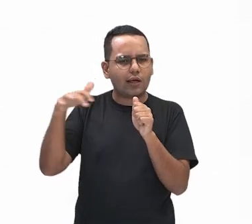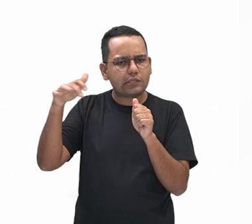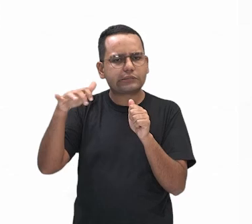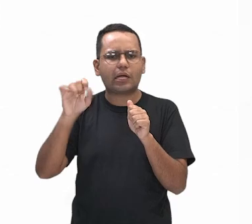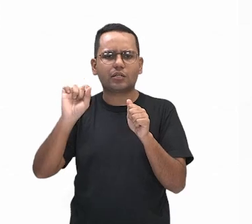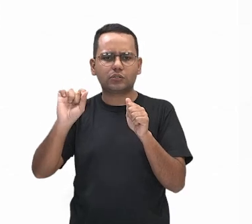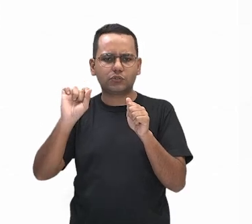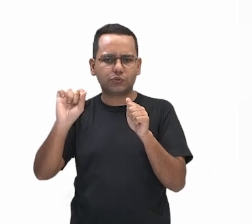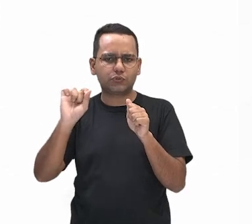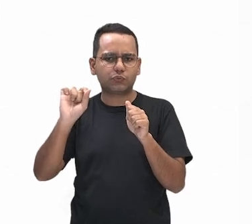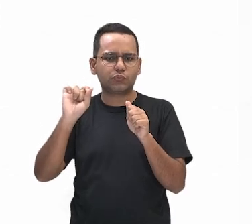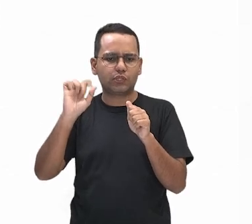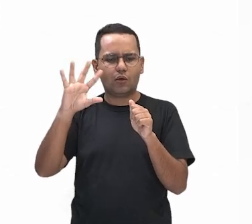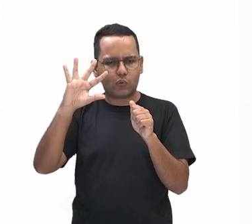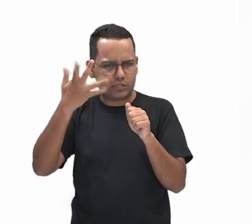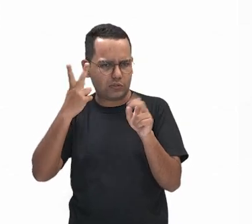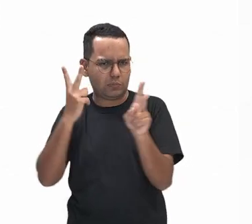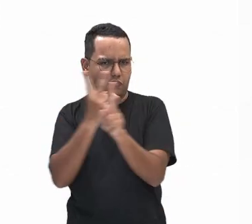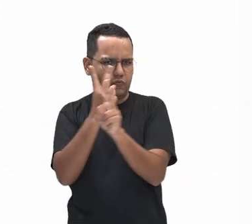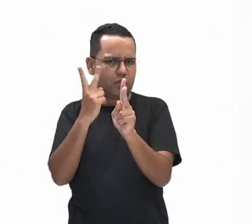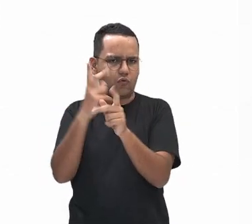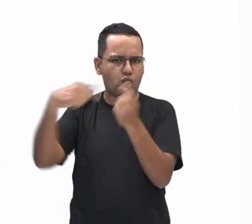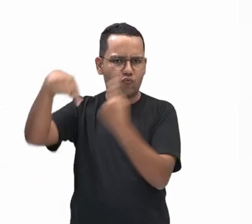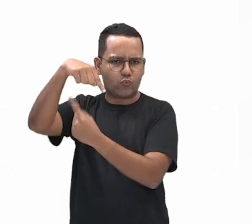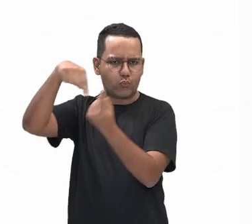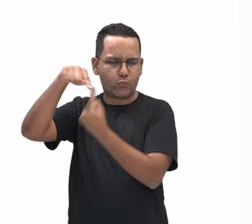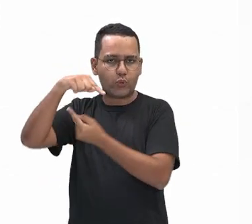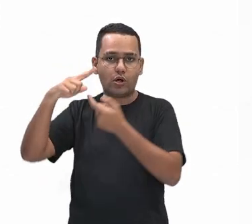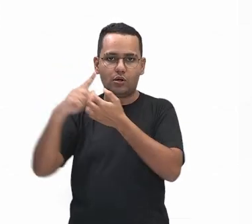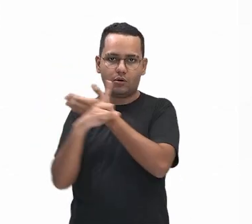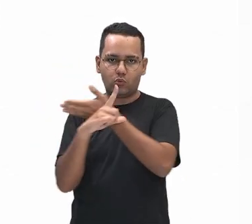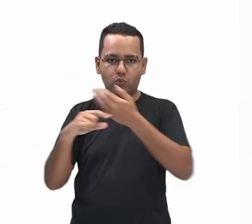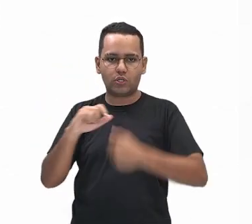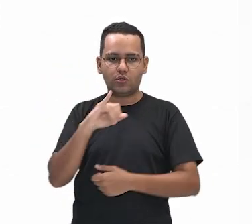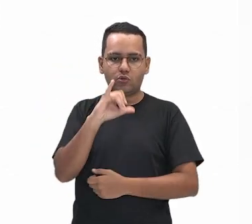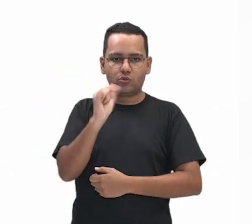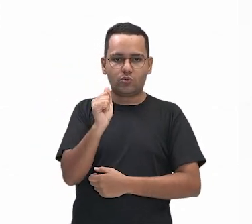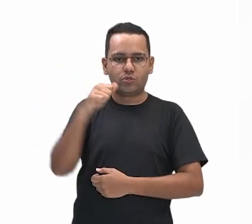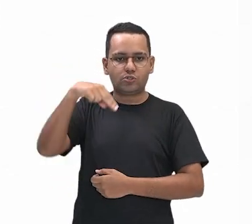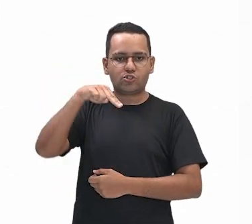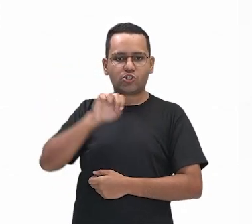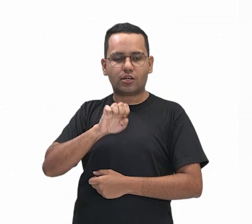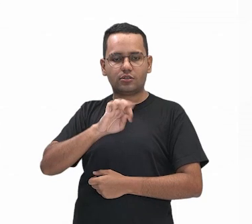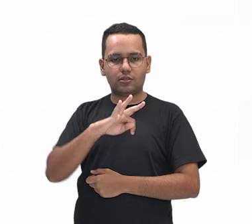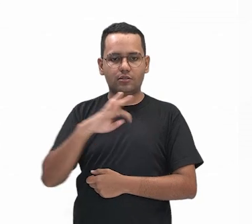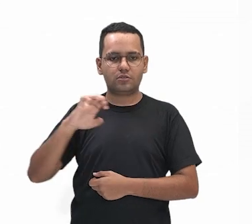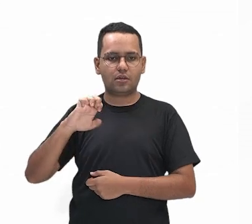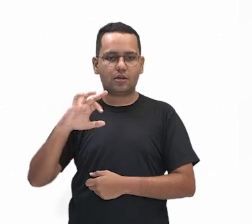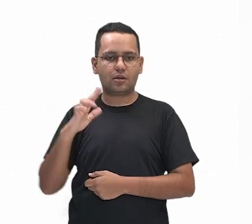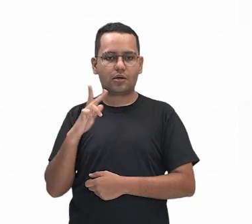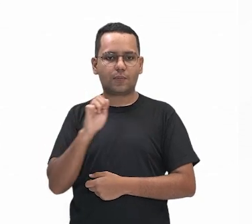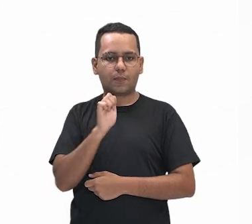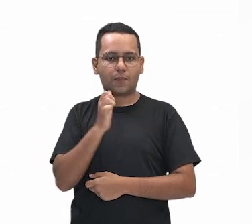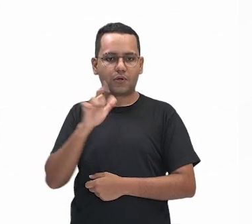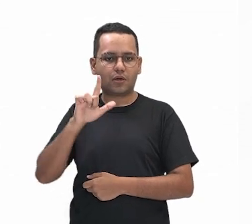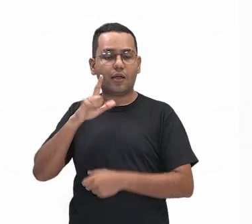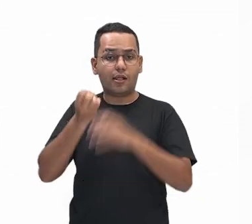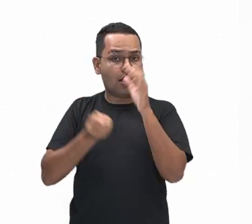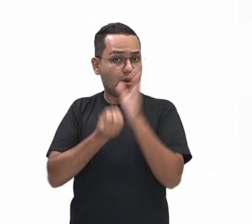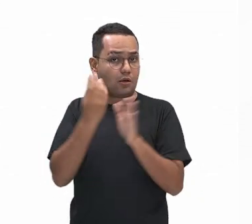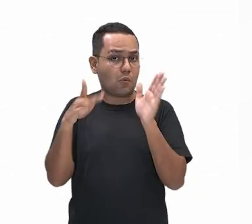furacão, Janet Ekelman desenvolveu seu próprio software, assim como uma parceria com uma